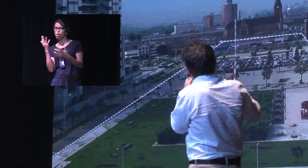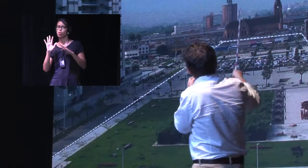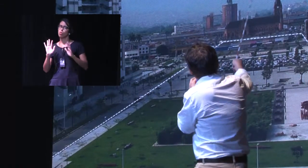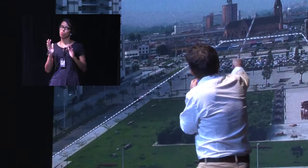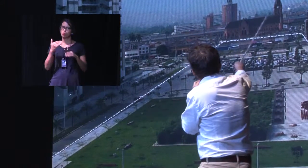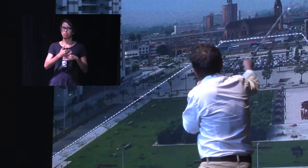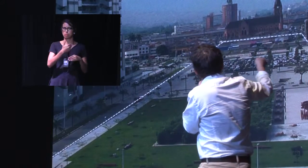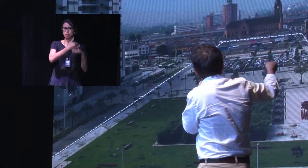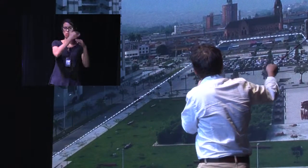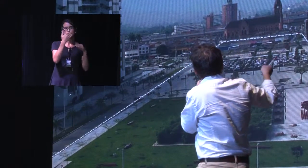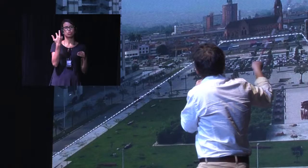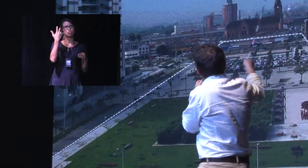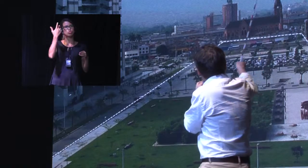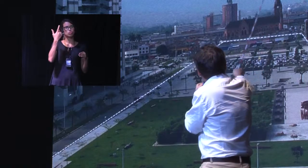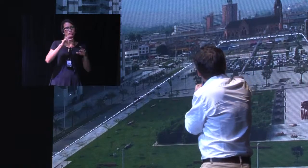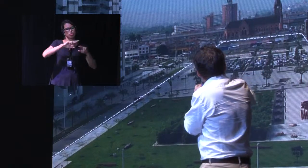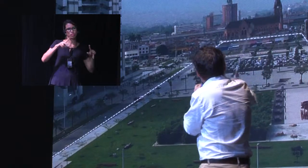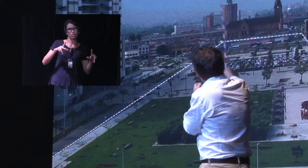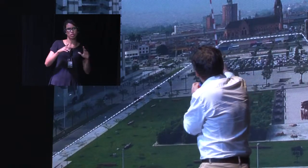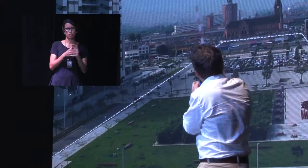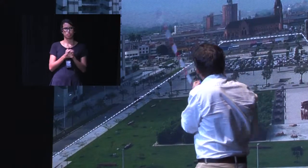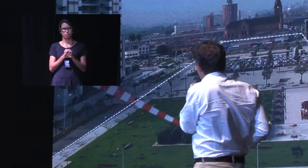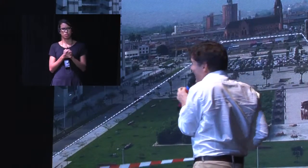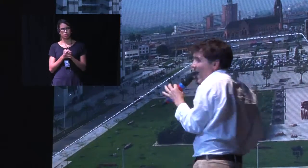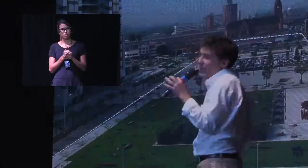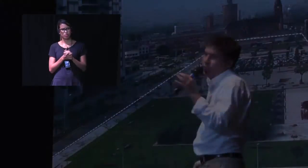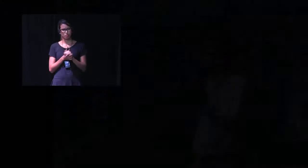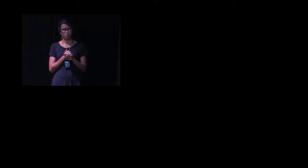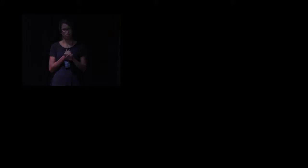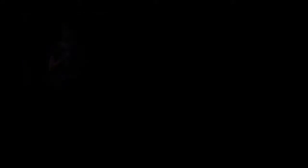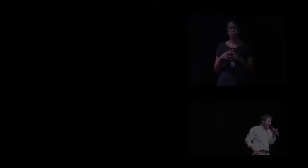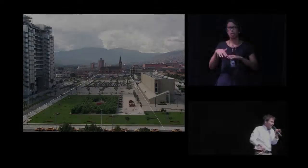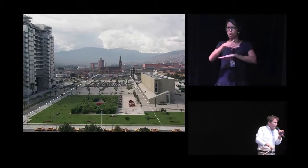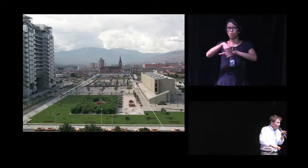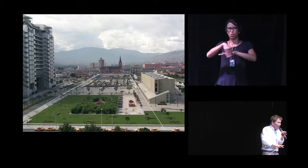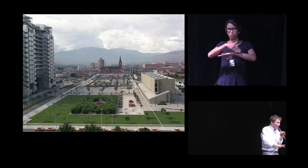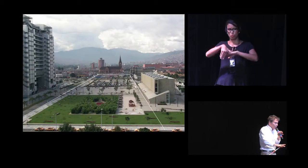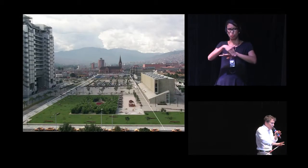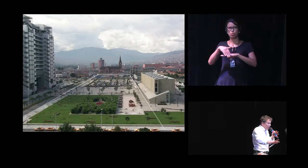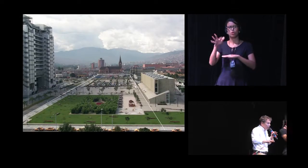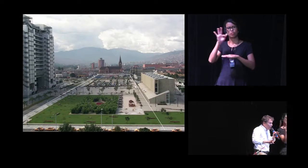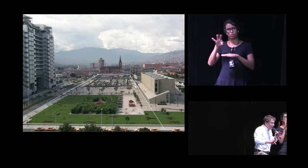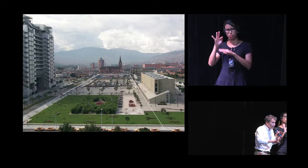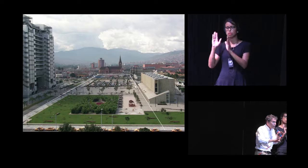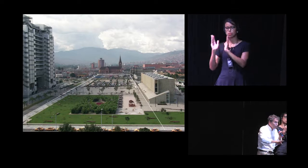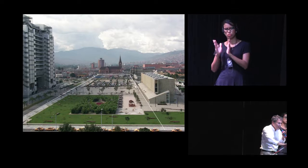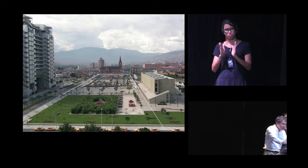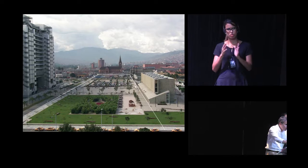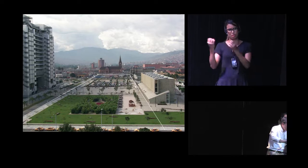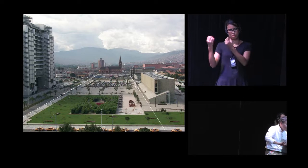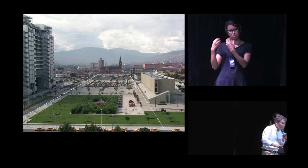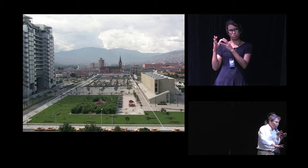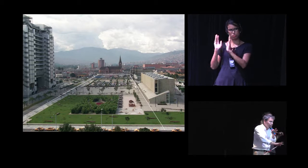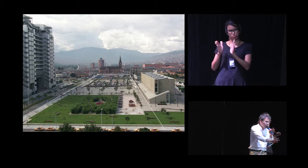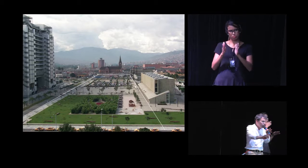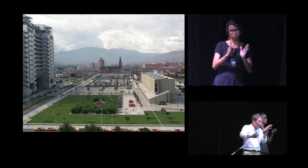os locais da cidade construídos como naturais é fundamental, porque geralmente nós vemos como